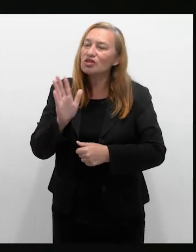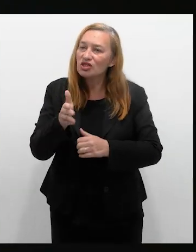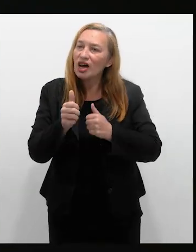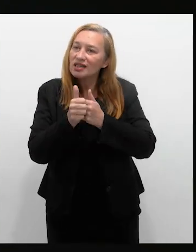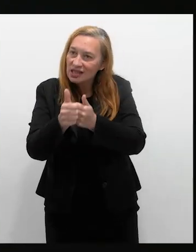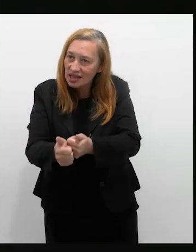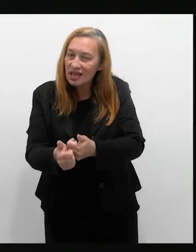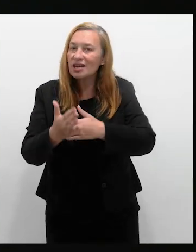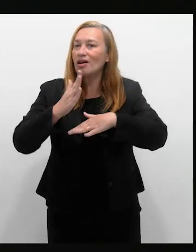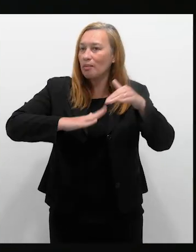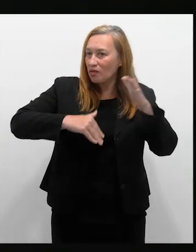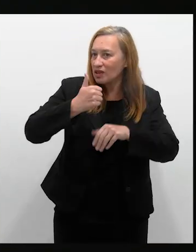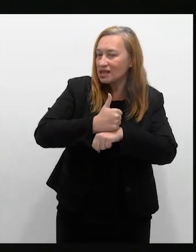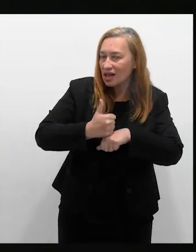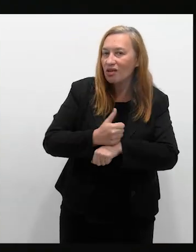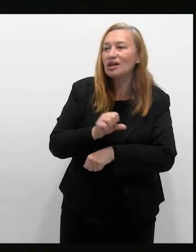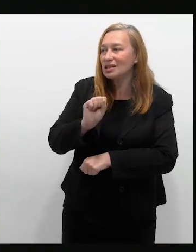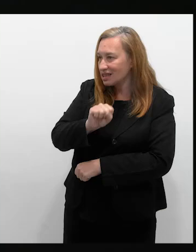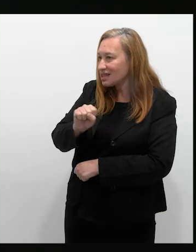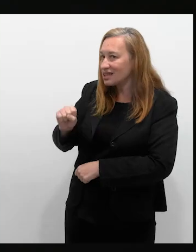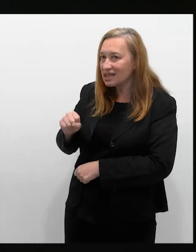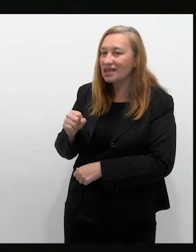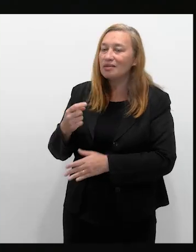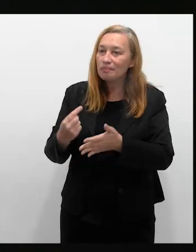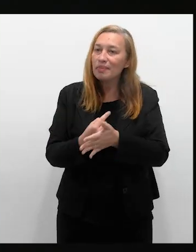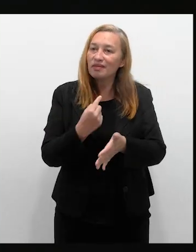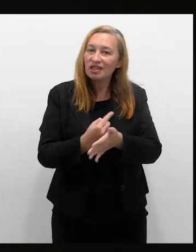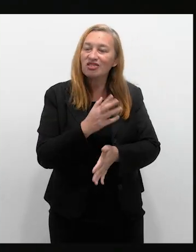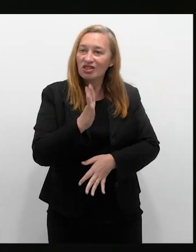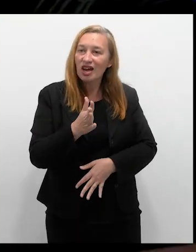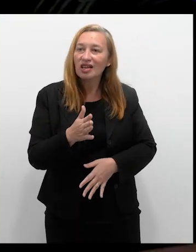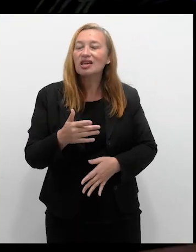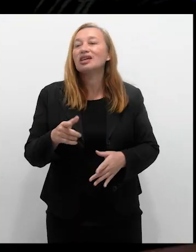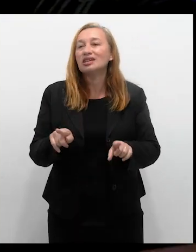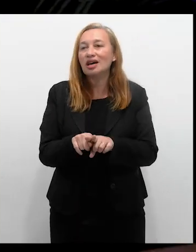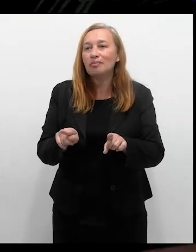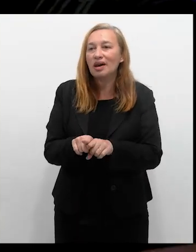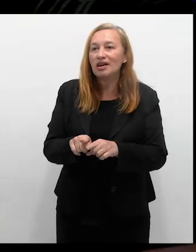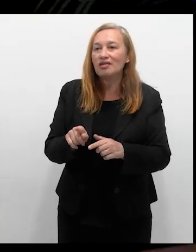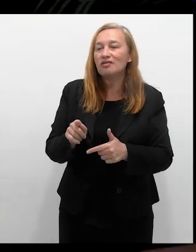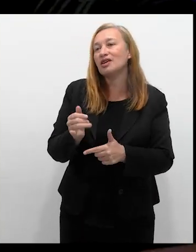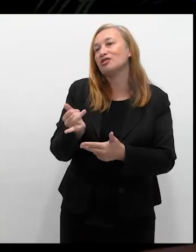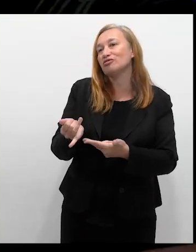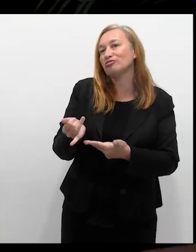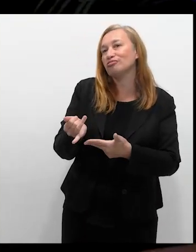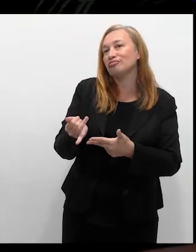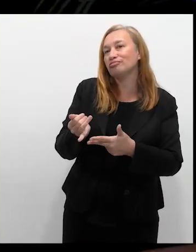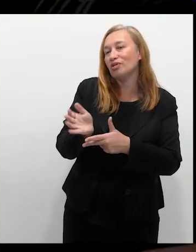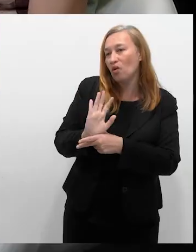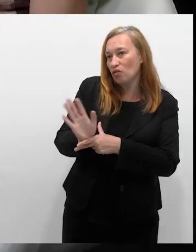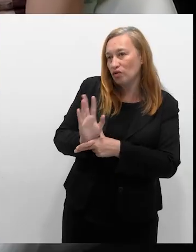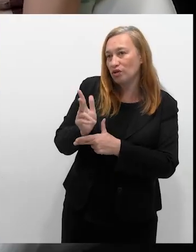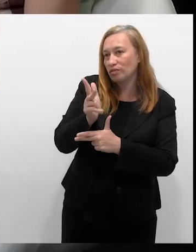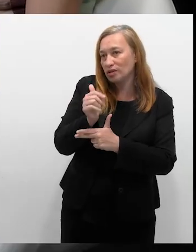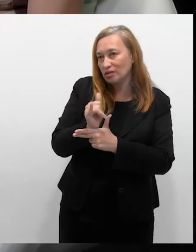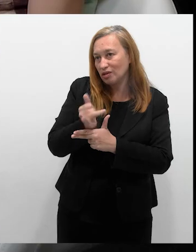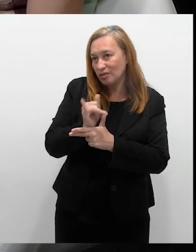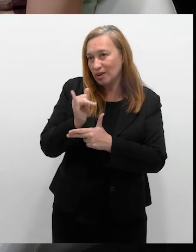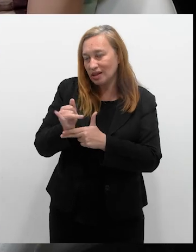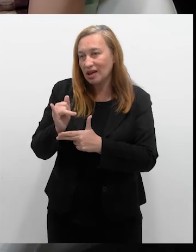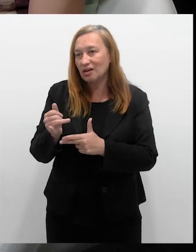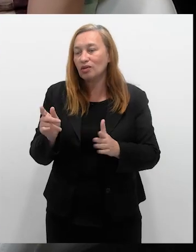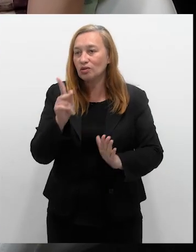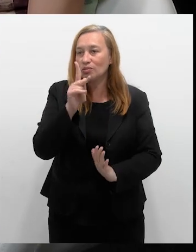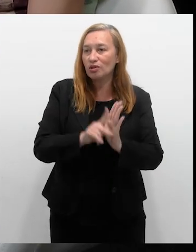até que já seguiram a profissão. Sim, sim. não é? Que era o que ele estava perguntando, né? A gente também fez um documentário há pouco tempo atrás, quando o